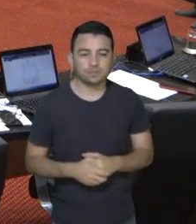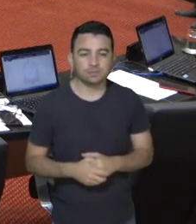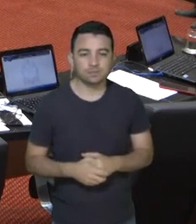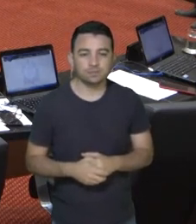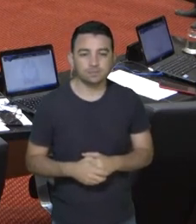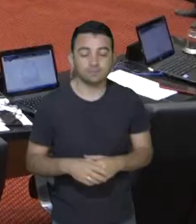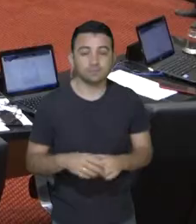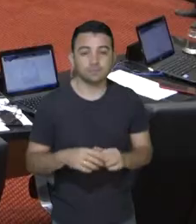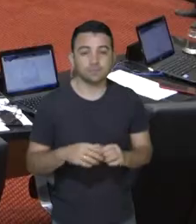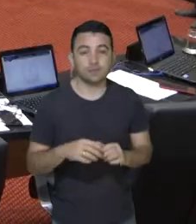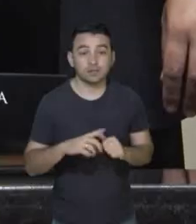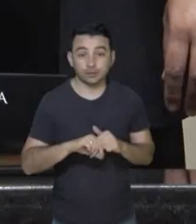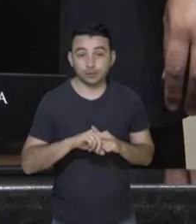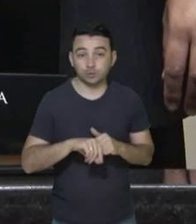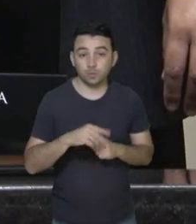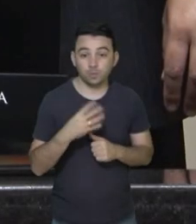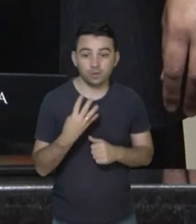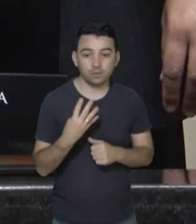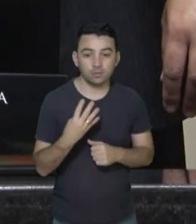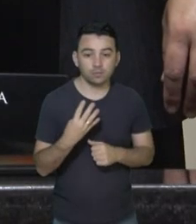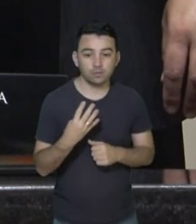Artigo 4º,